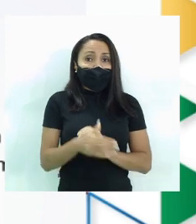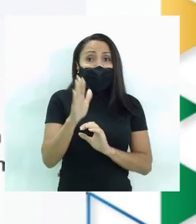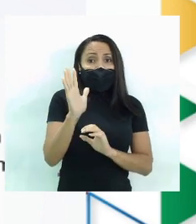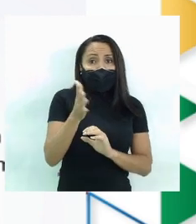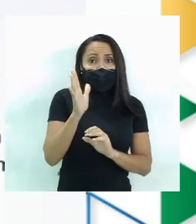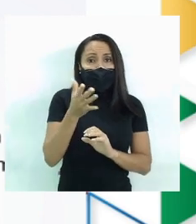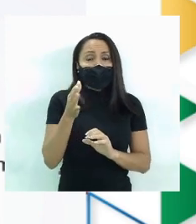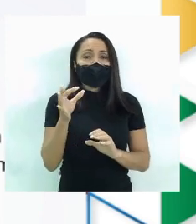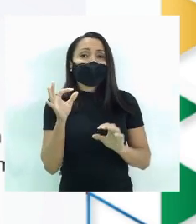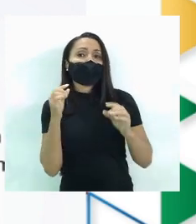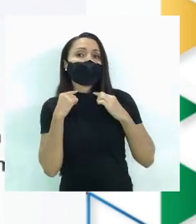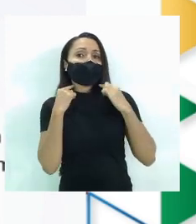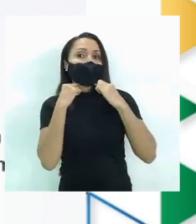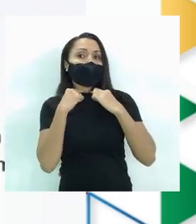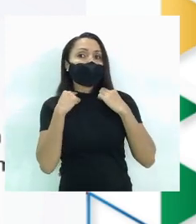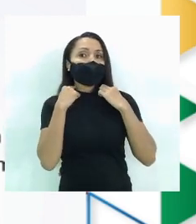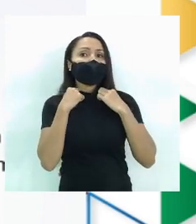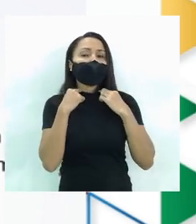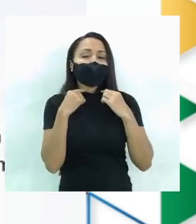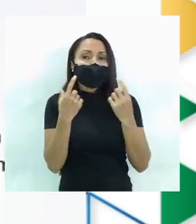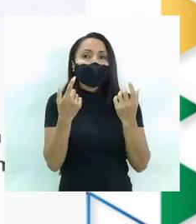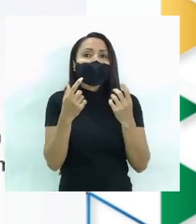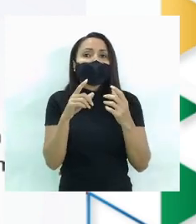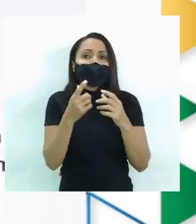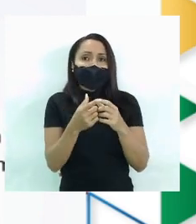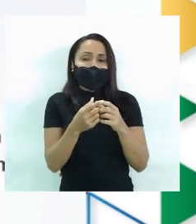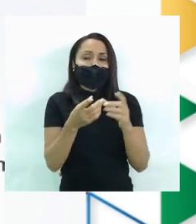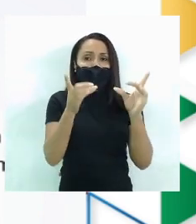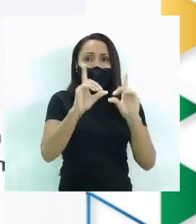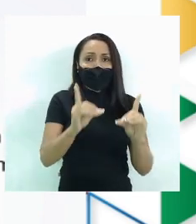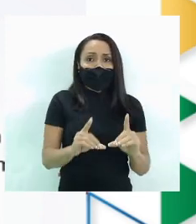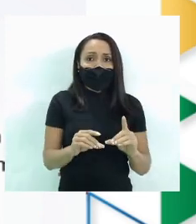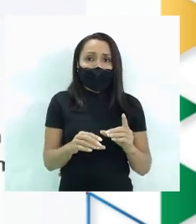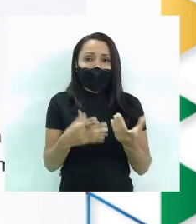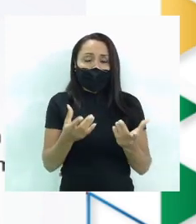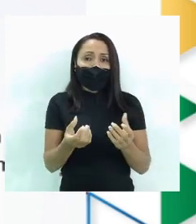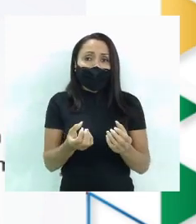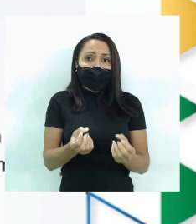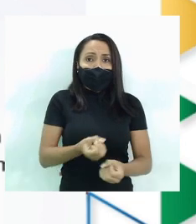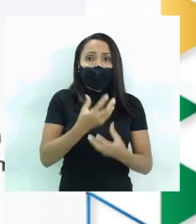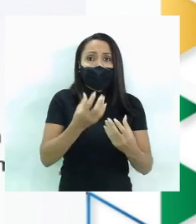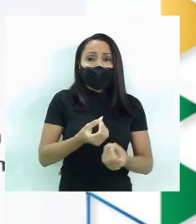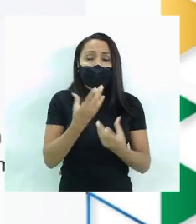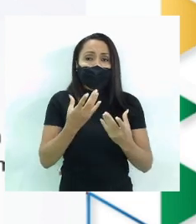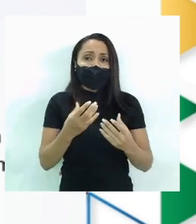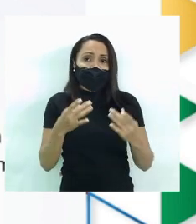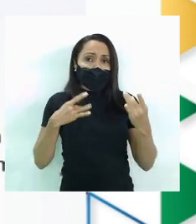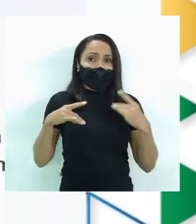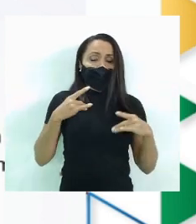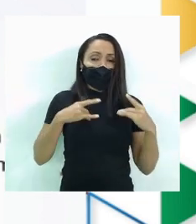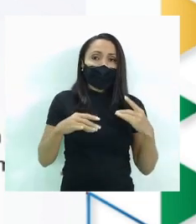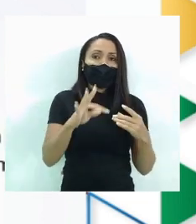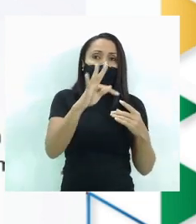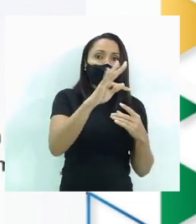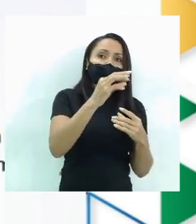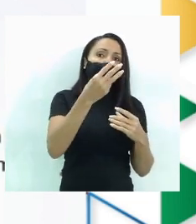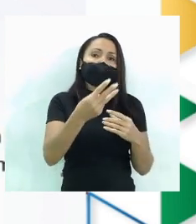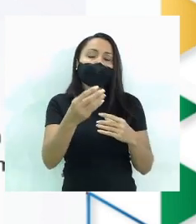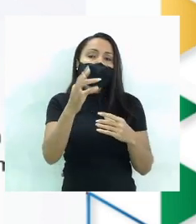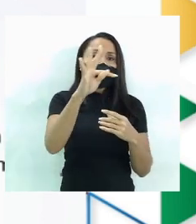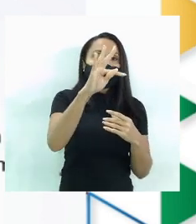tireoide, que é o hipertireoidismo, existe a deficiência na produção dos hormônios T3 e a tirosina T4 pela